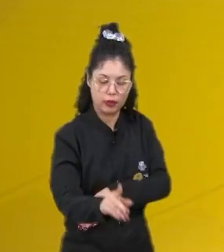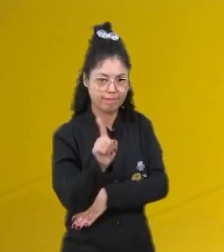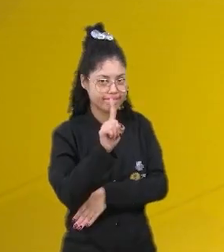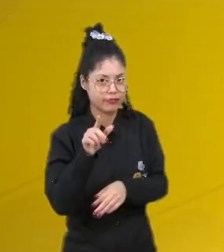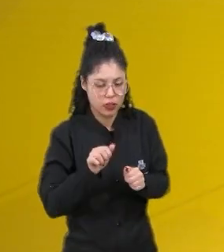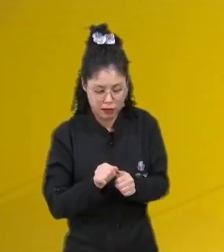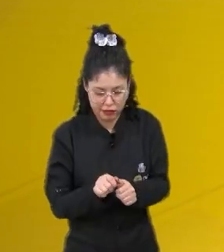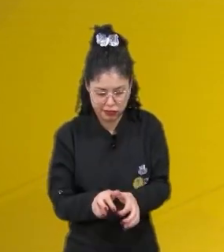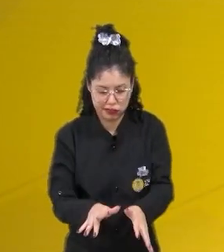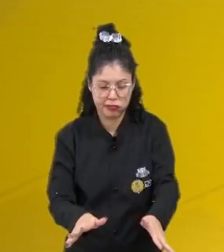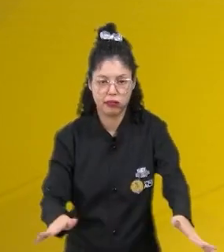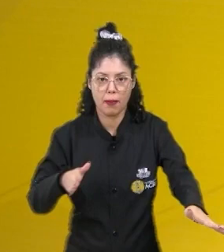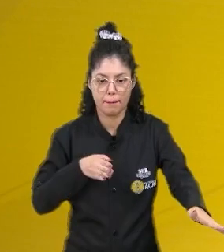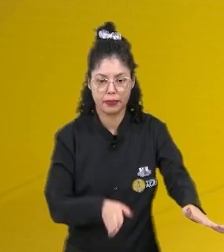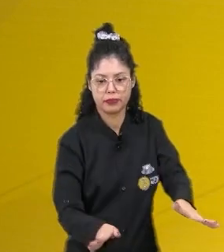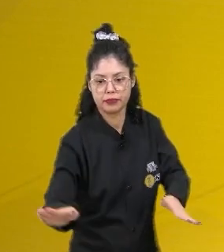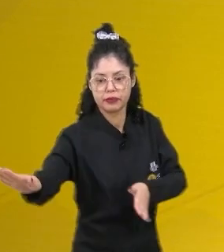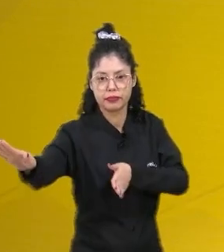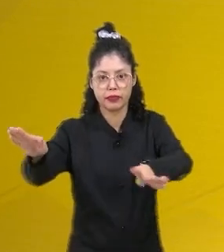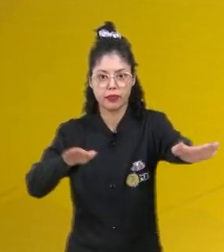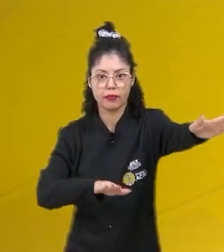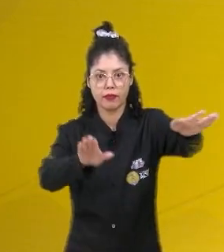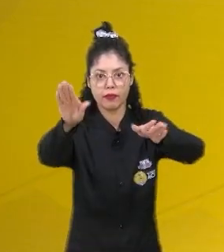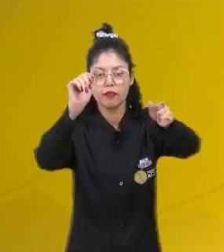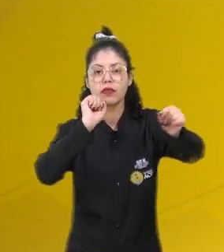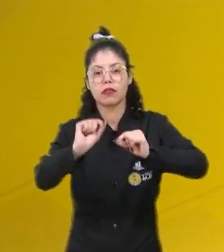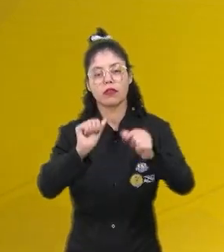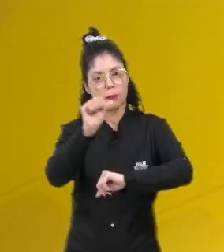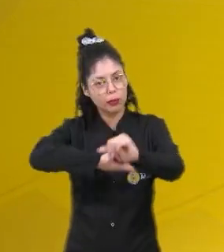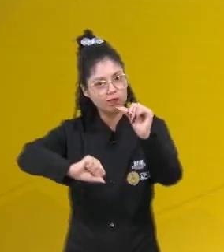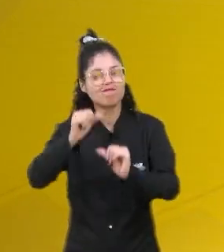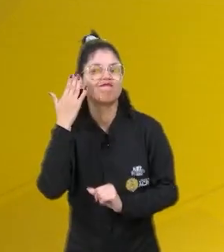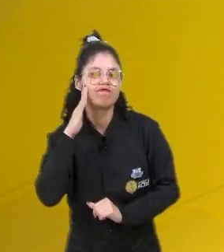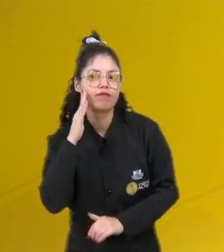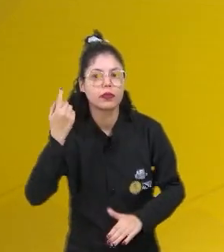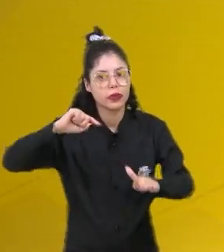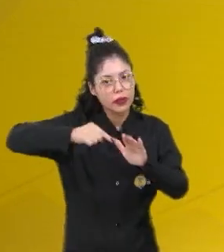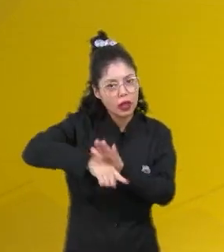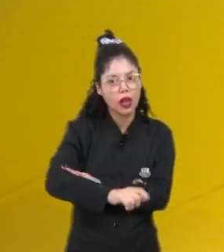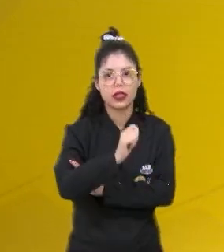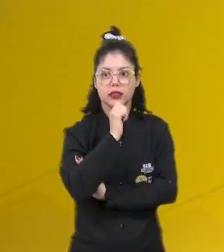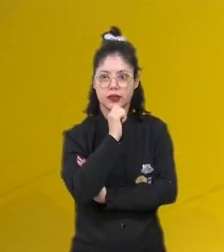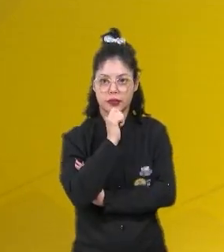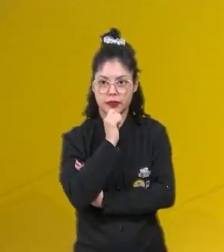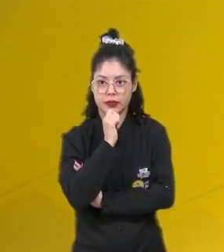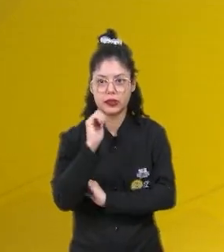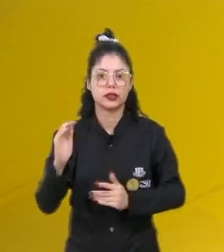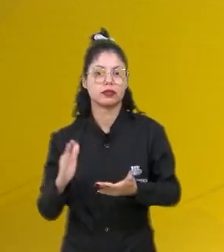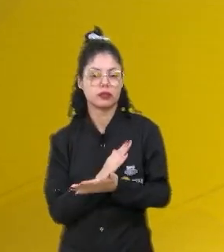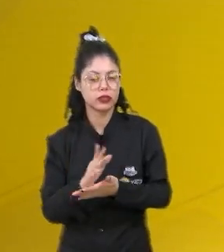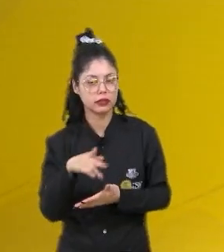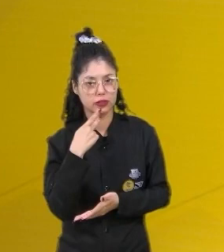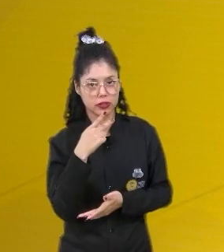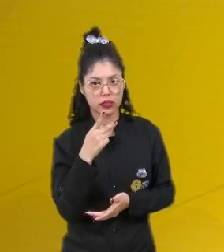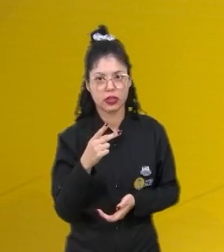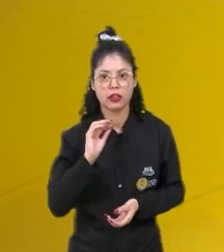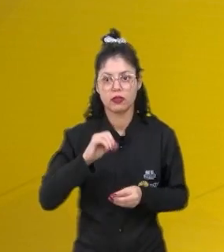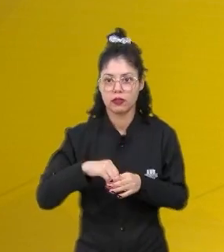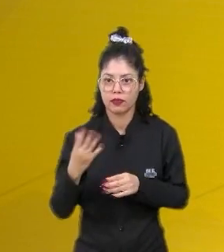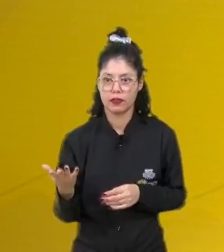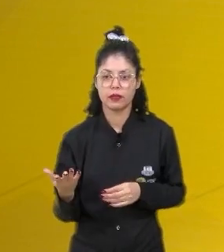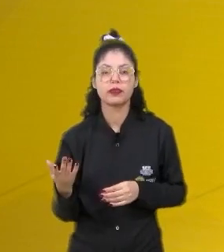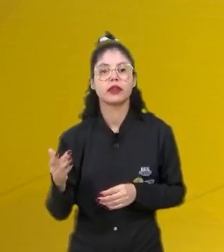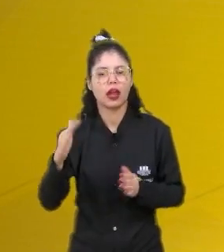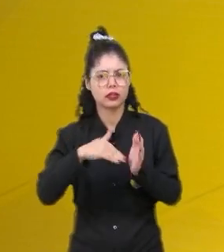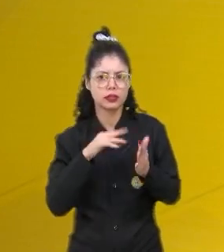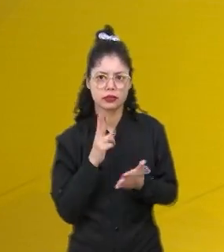mudar a sua direção. E chamamos esse processo de difração. Então, se você estiver mergulhando, né, e alguém estiver falando fora, ou